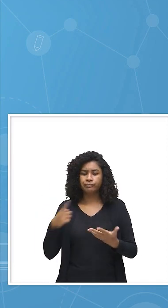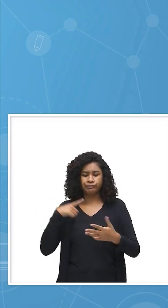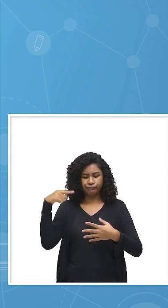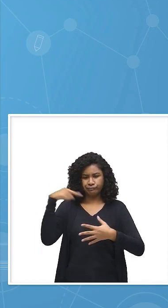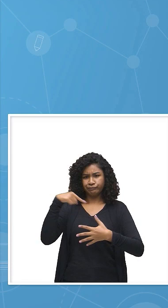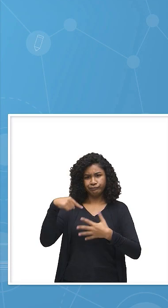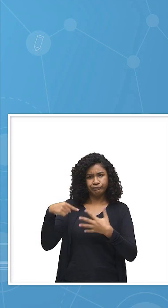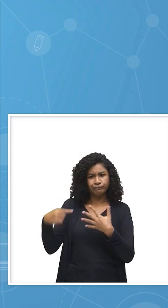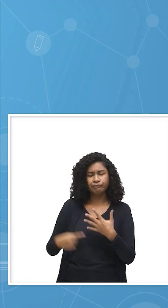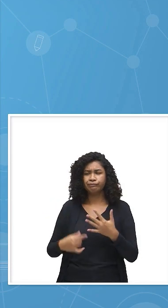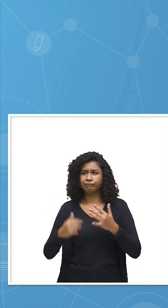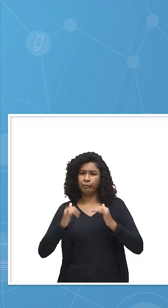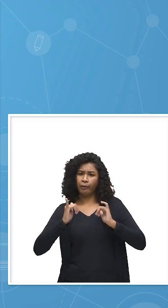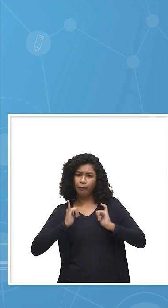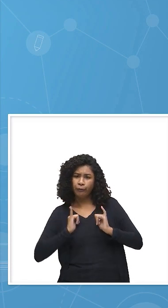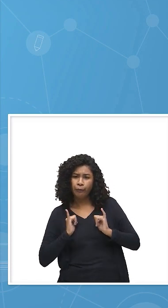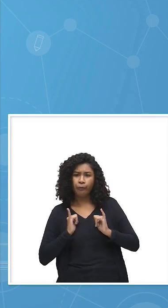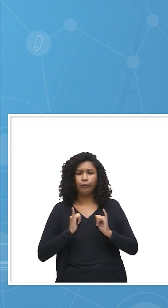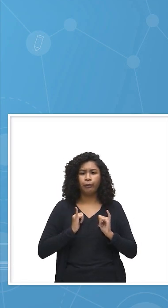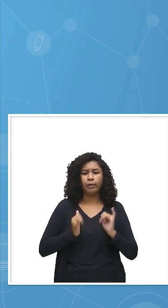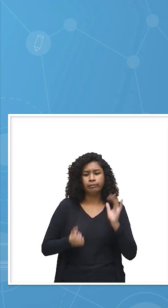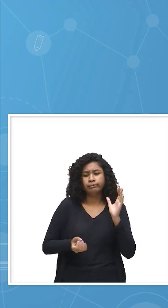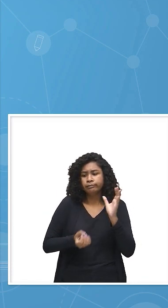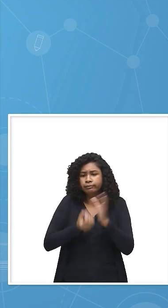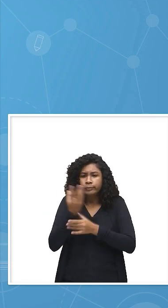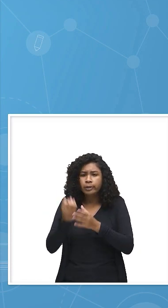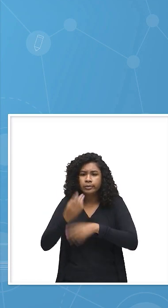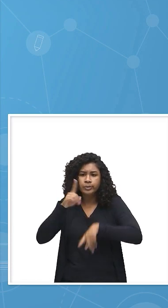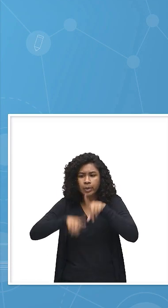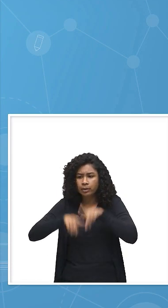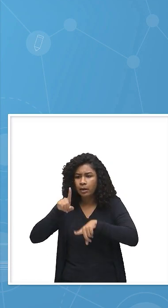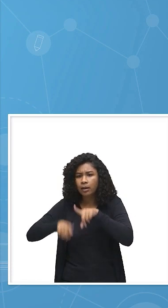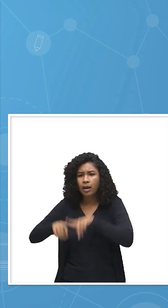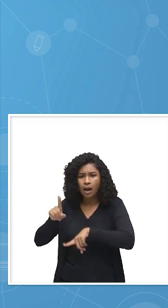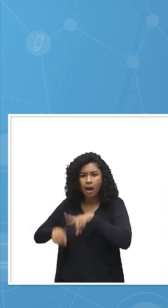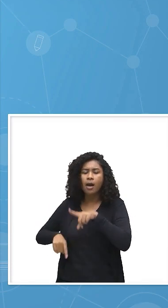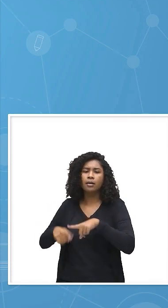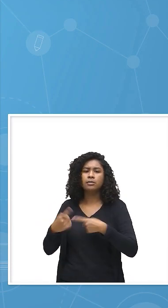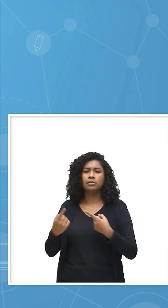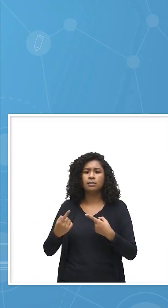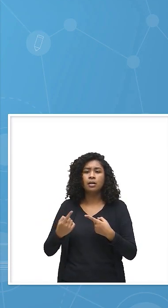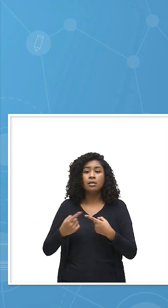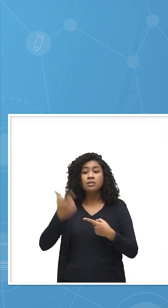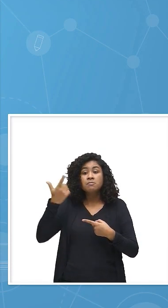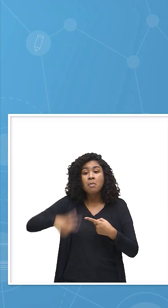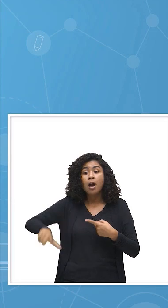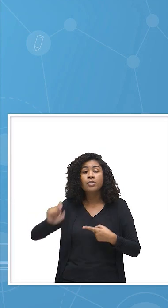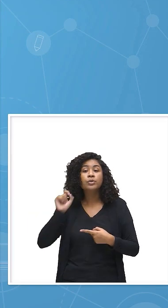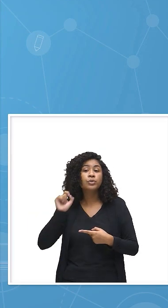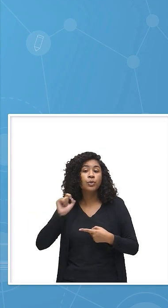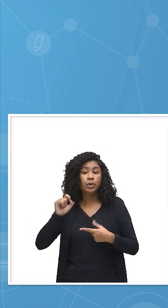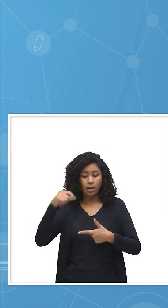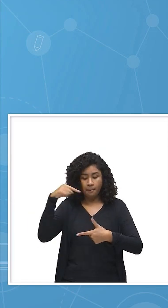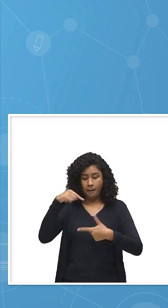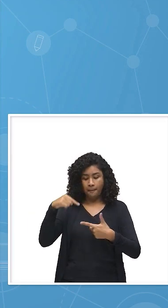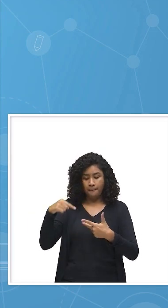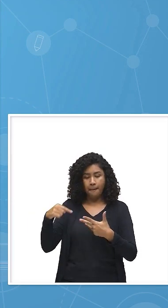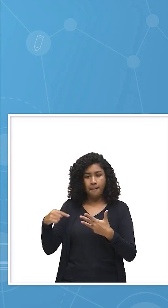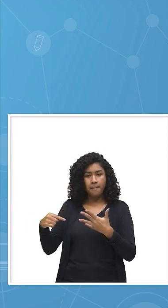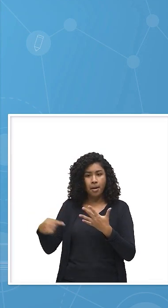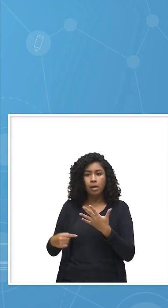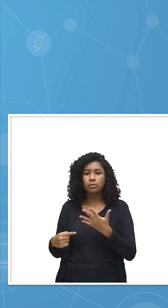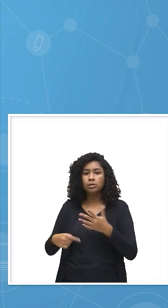essa sedentarização, os objetos de pedra polida, a gente vai tendo aí, né, esses instrumentos ficando cada